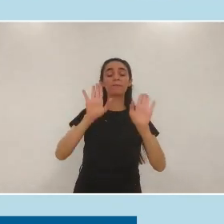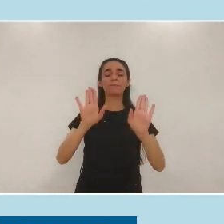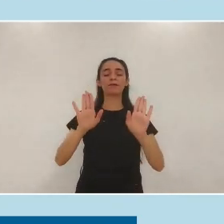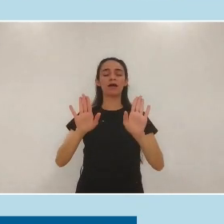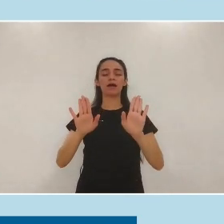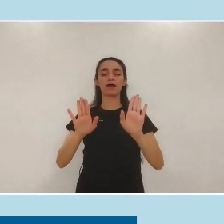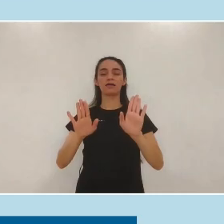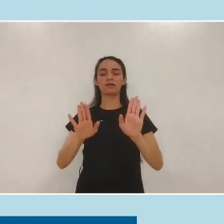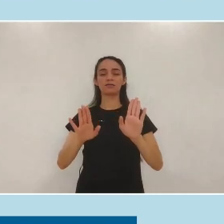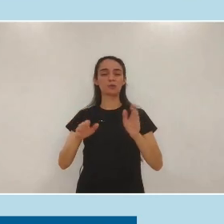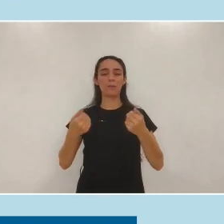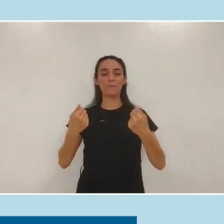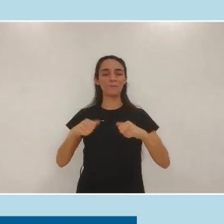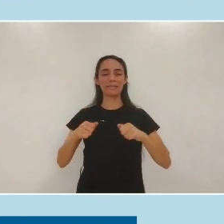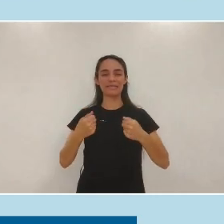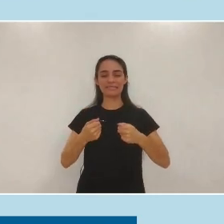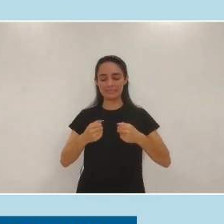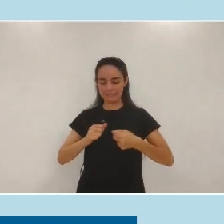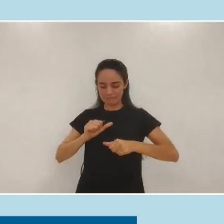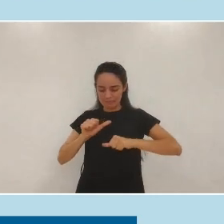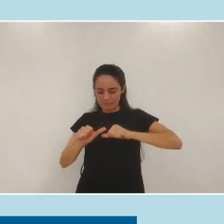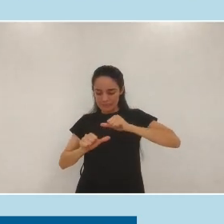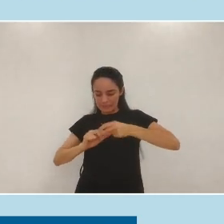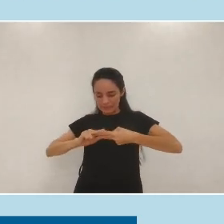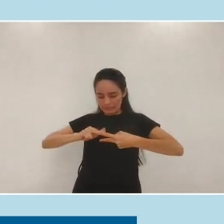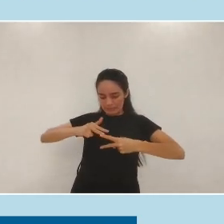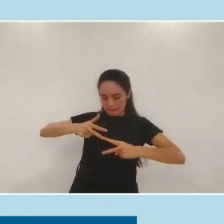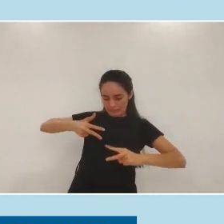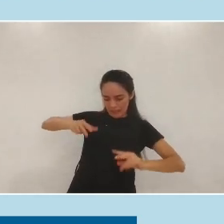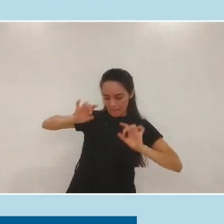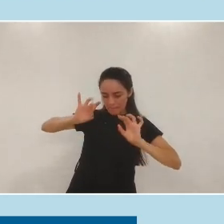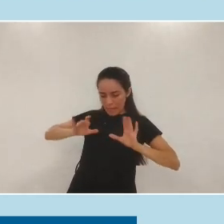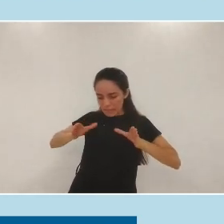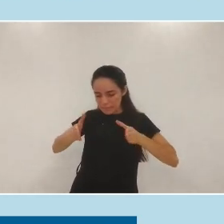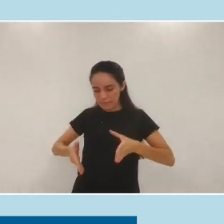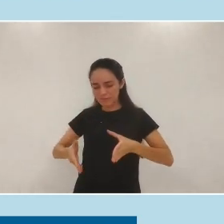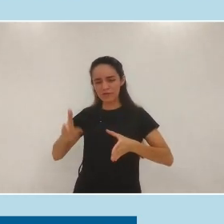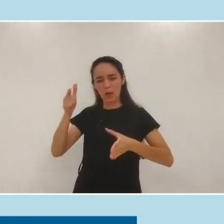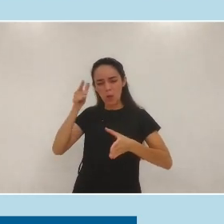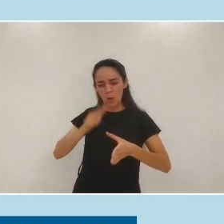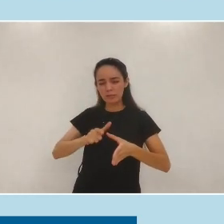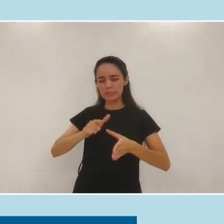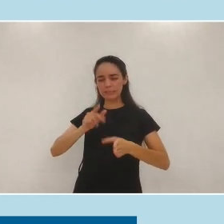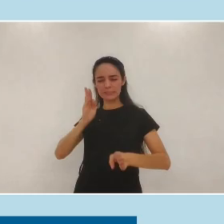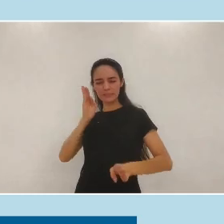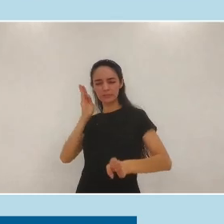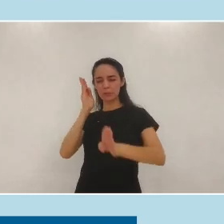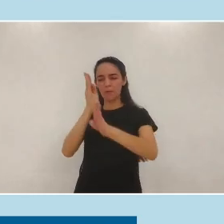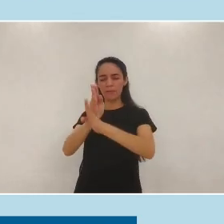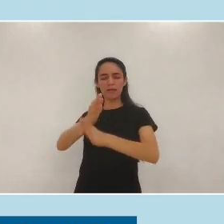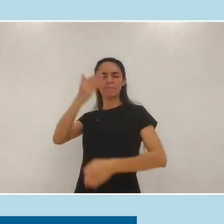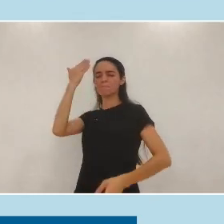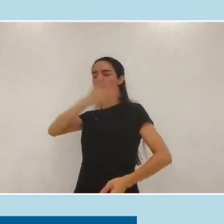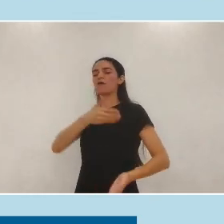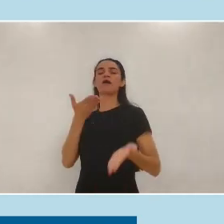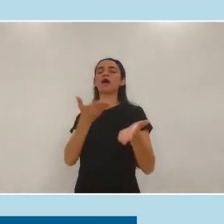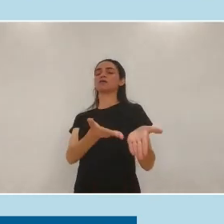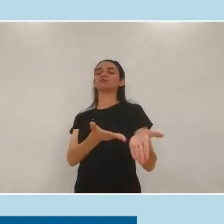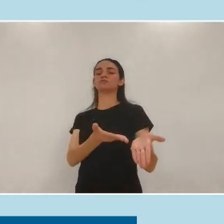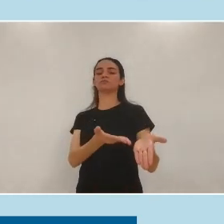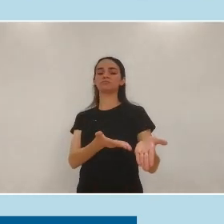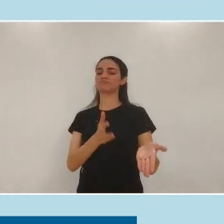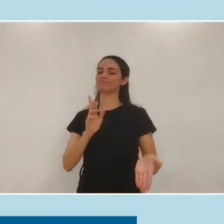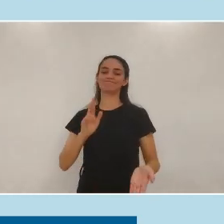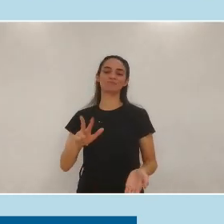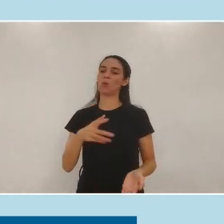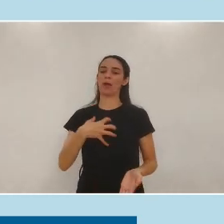essa mutação específica espelhada nesse exame para que eu possa dizer que essa pessoa é ou não autista ou tem a síndrome de